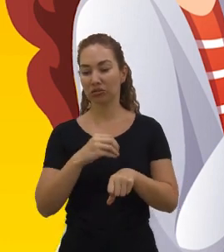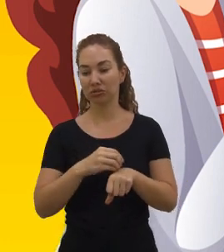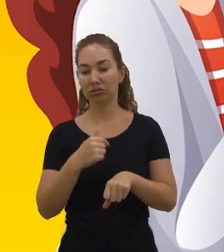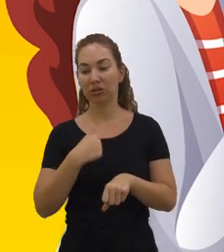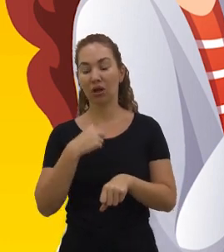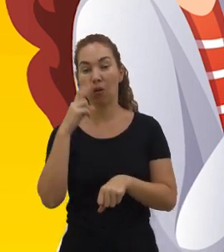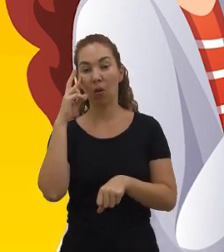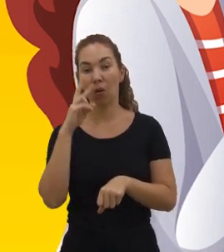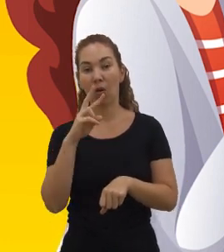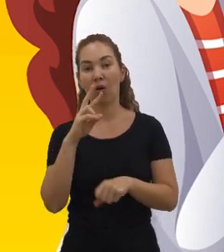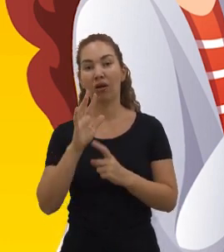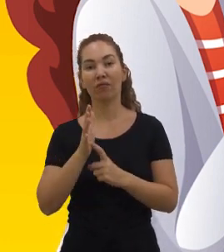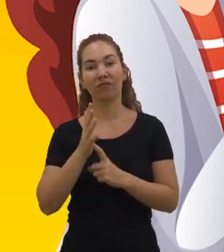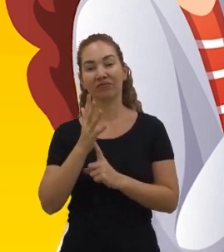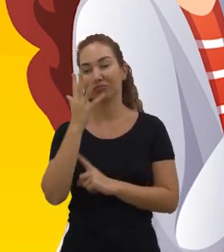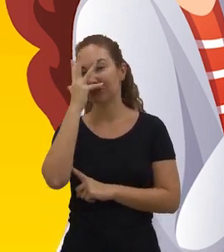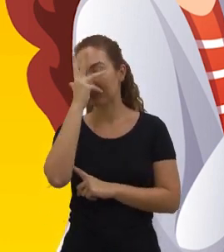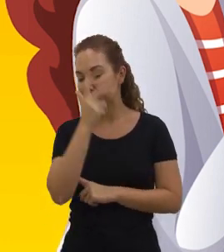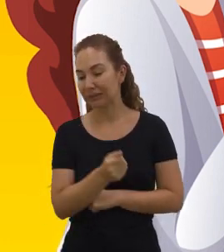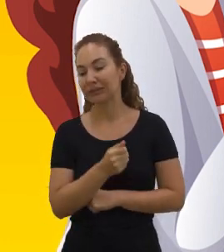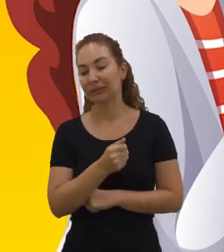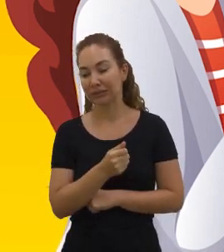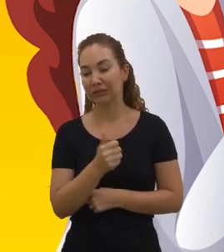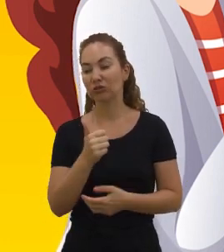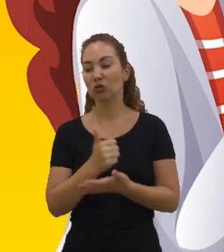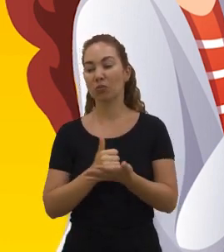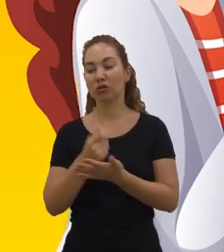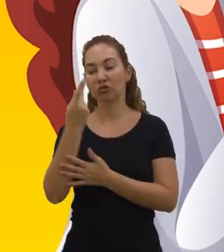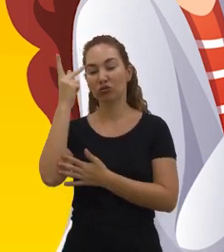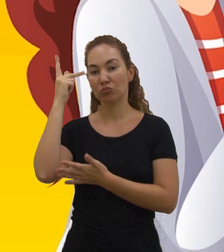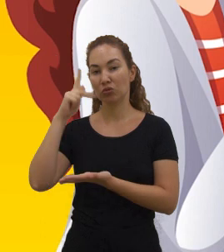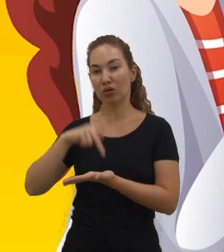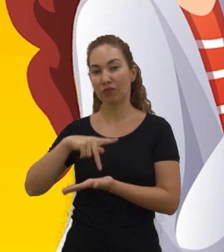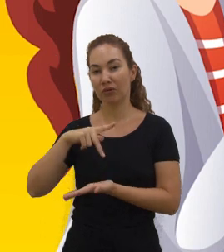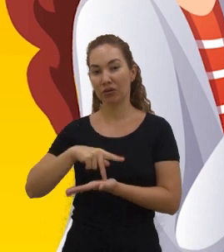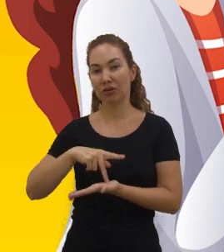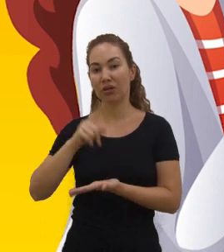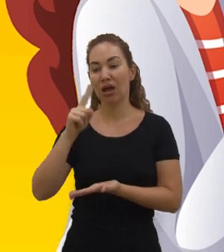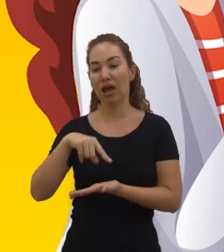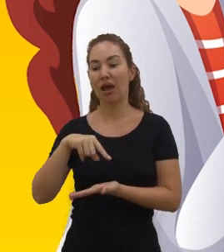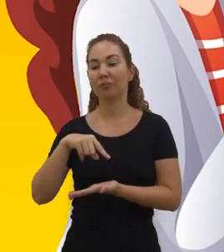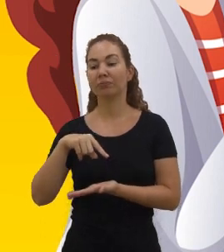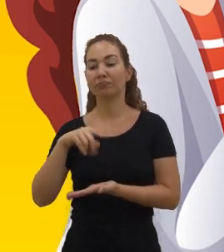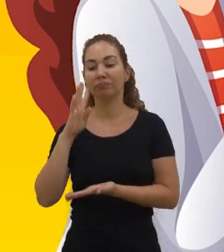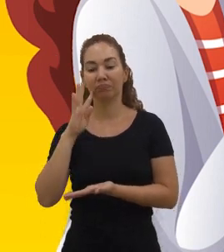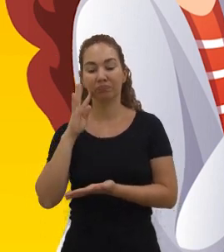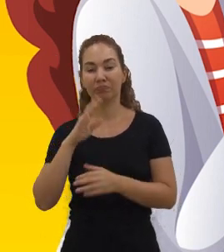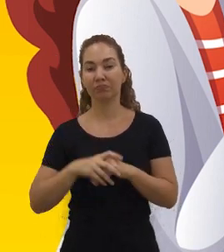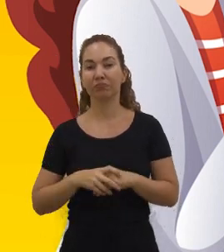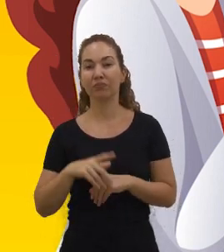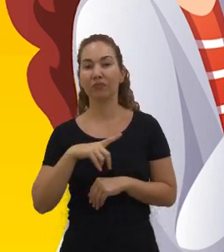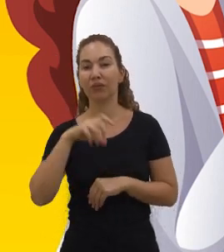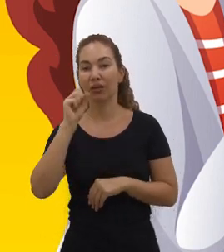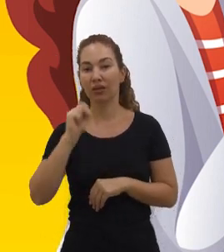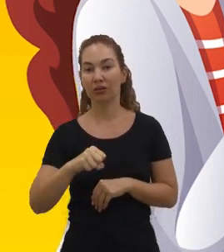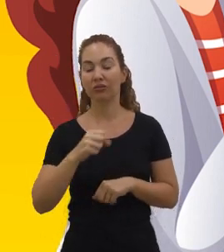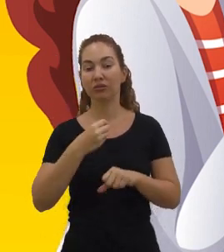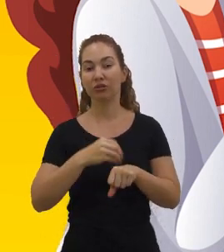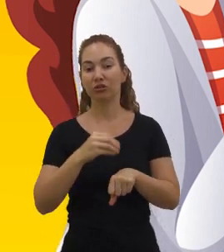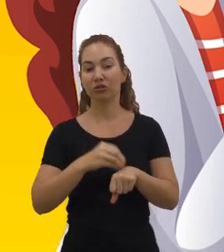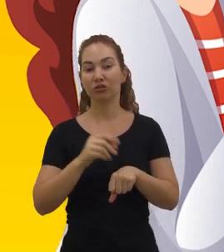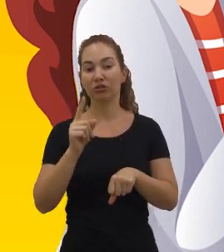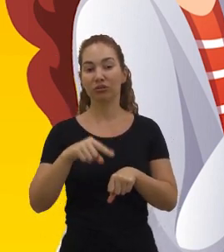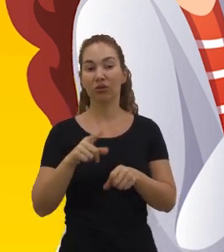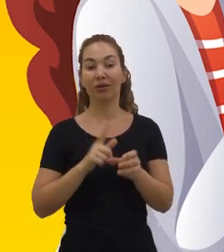Esse filme é lindo demais, também acho. Ele é baseado numa história real, sim, e é muito, muito bonito. Eu tenho, sim, uma indicação, que